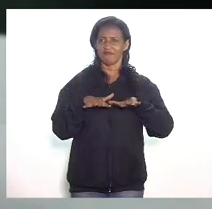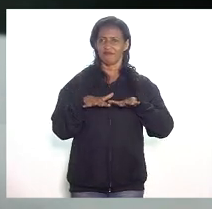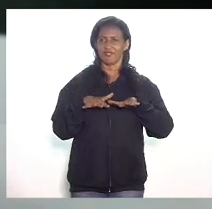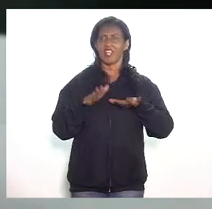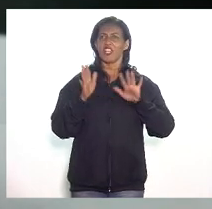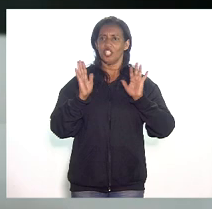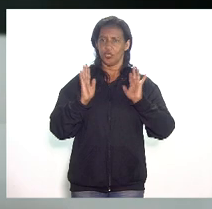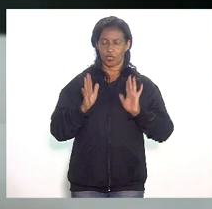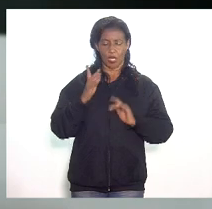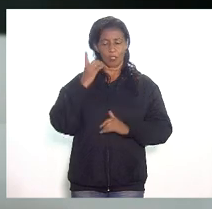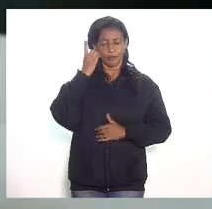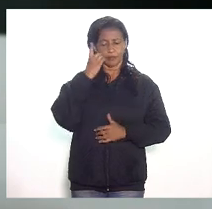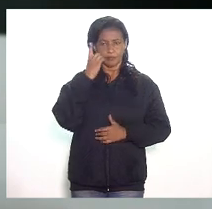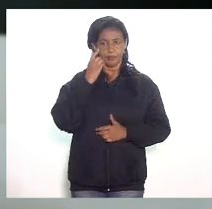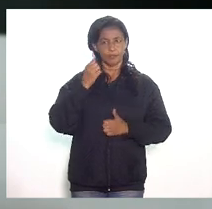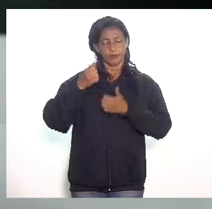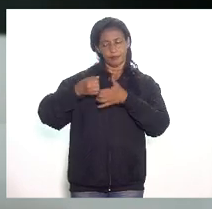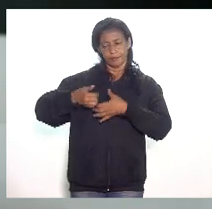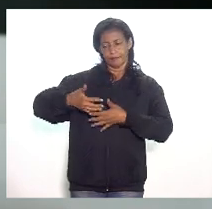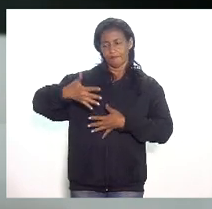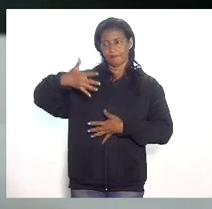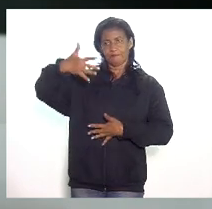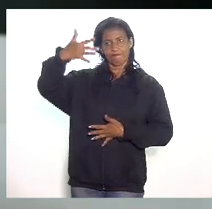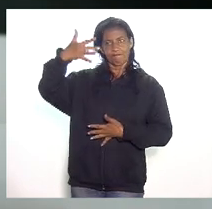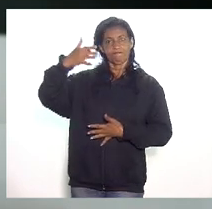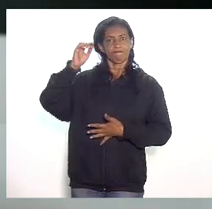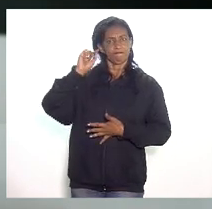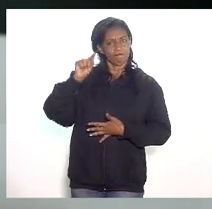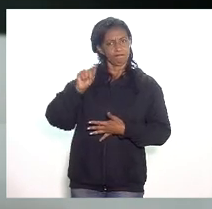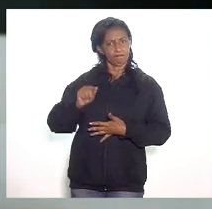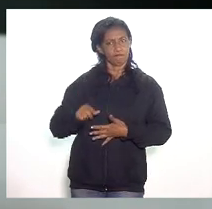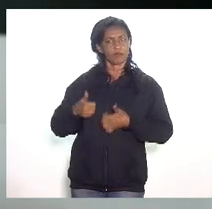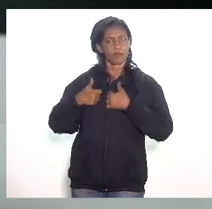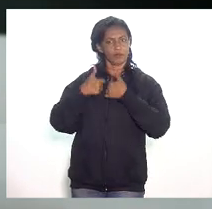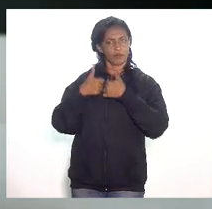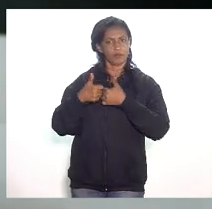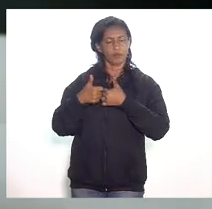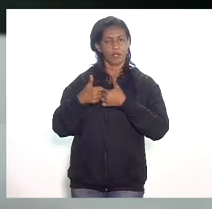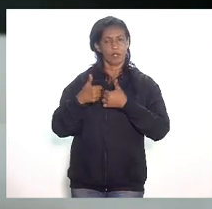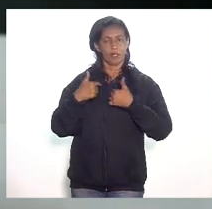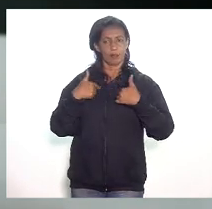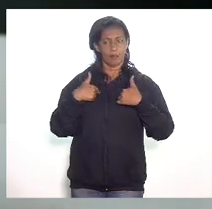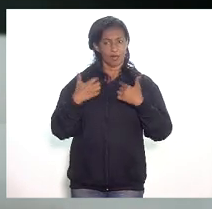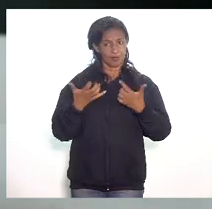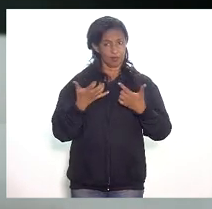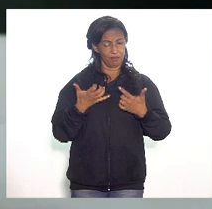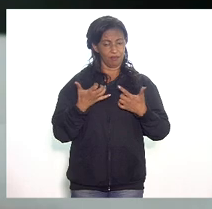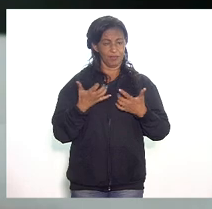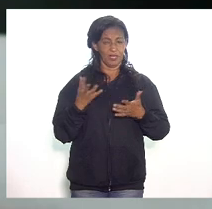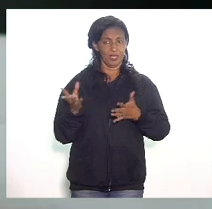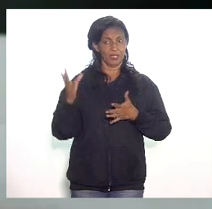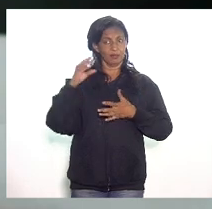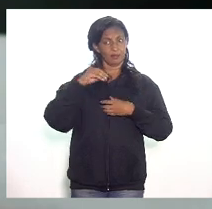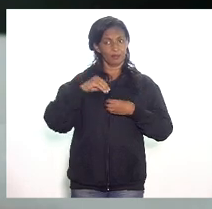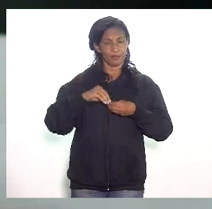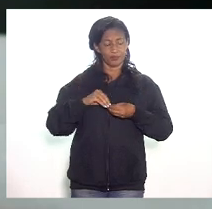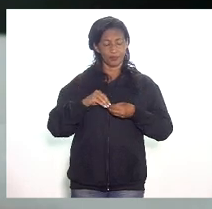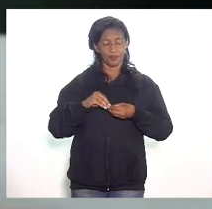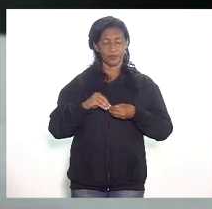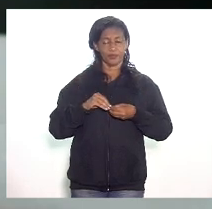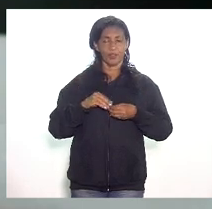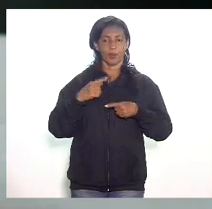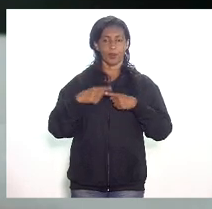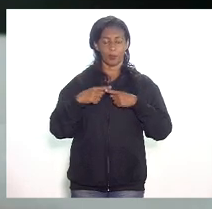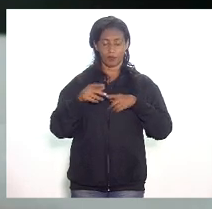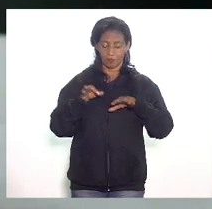demais deputados aqui, mas eu gostaria de complementar, especialmente, por conta da justificativa desses projetos, que tem